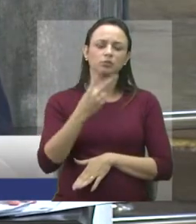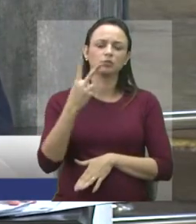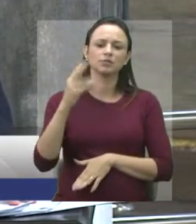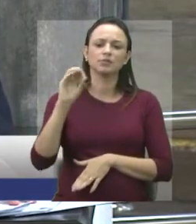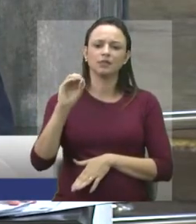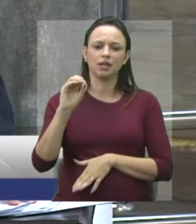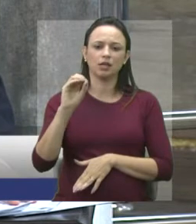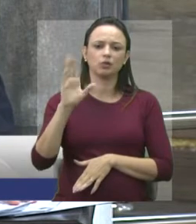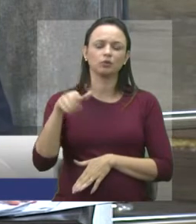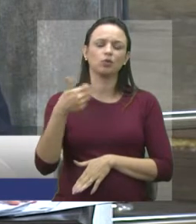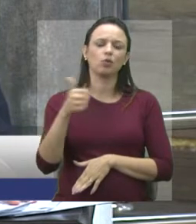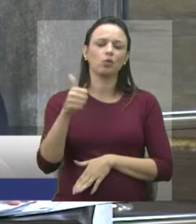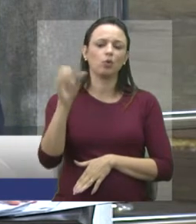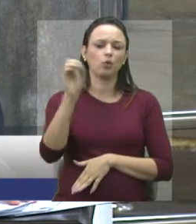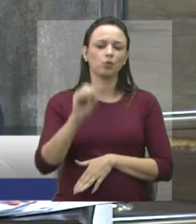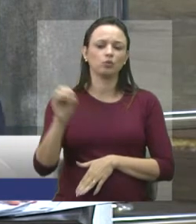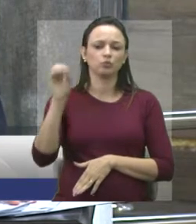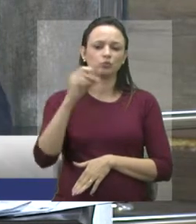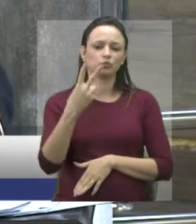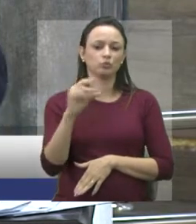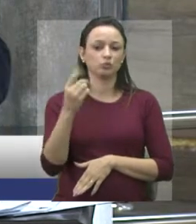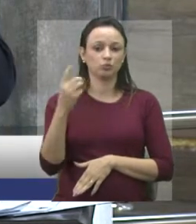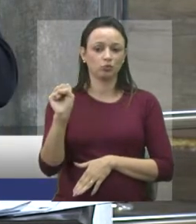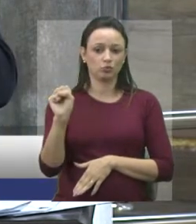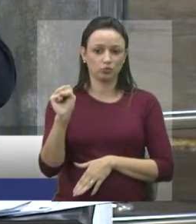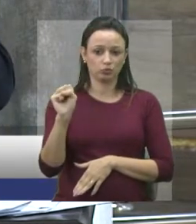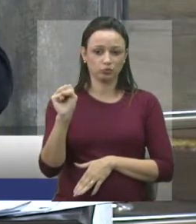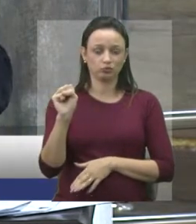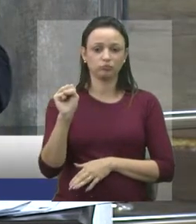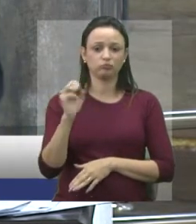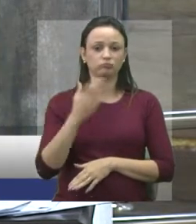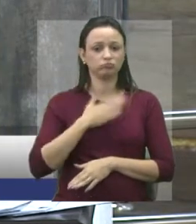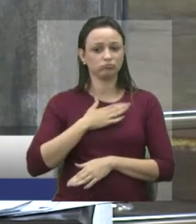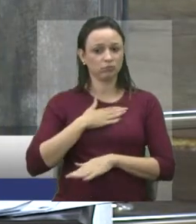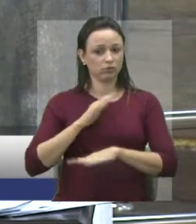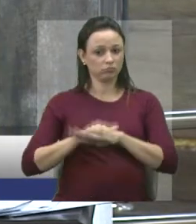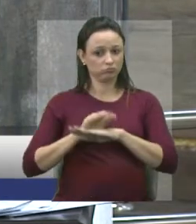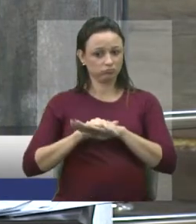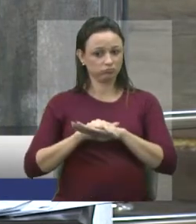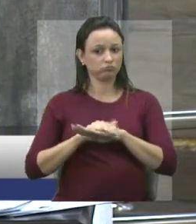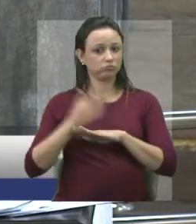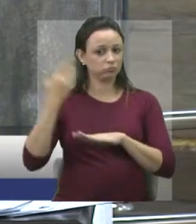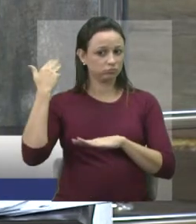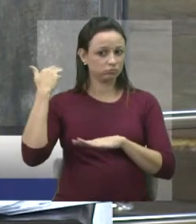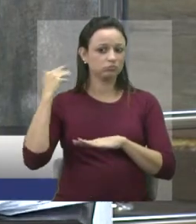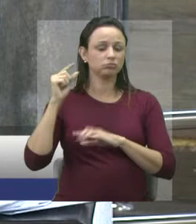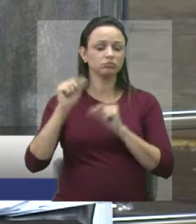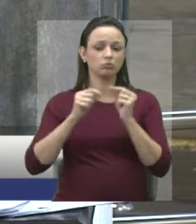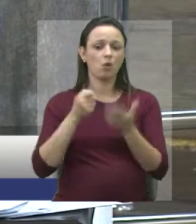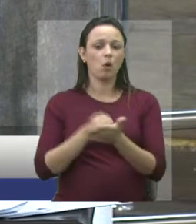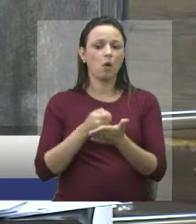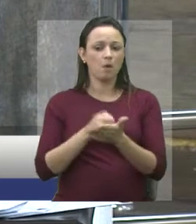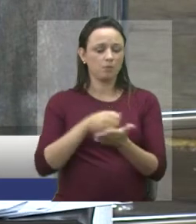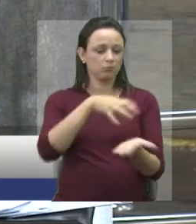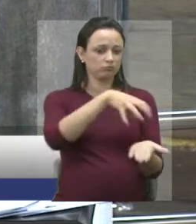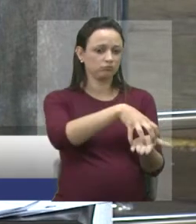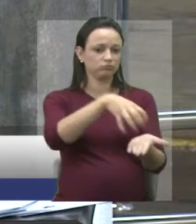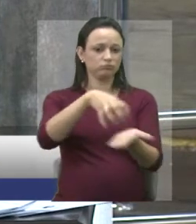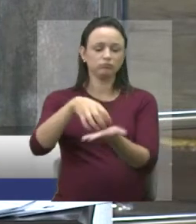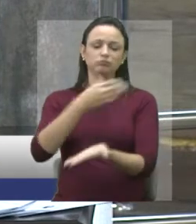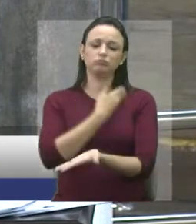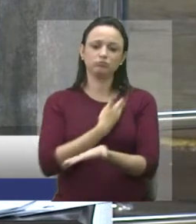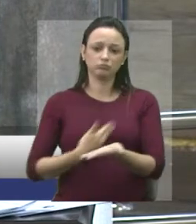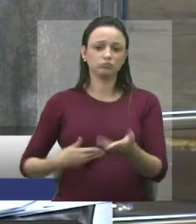5.220 de 11 de outubro de 2018, que é de minha autoria. Obriga os estabelecimentos públicos e